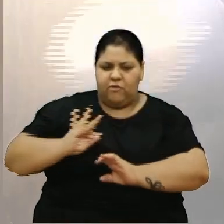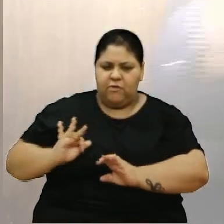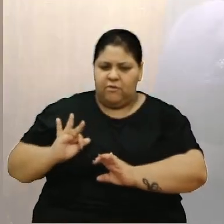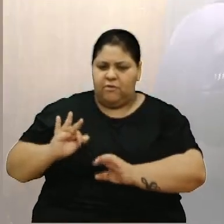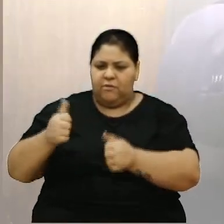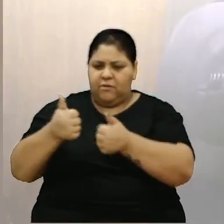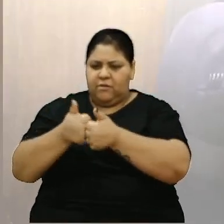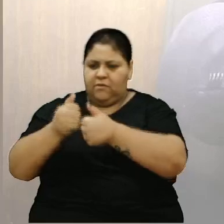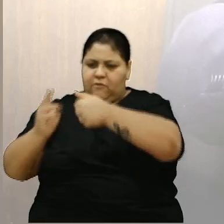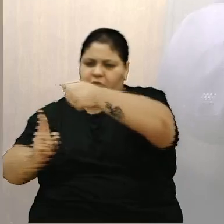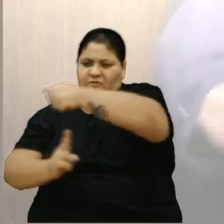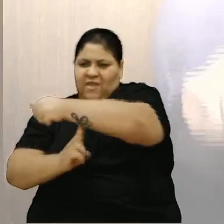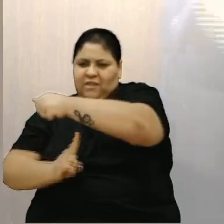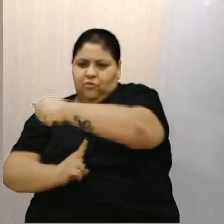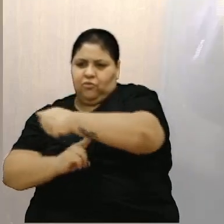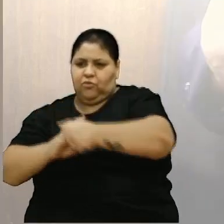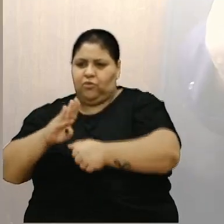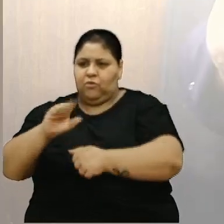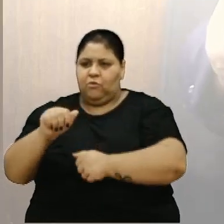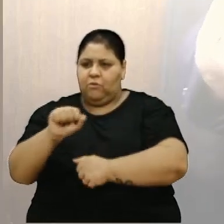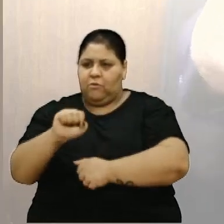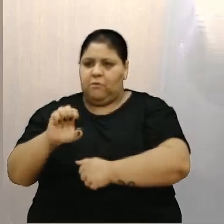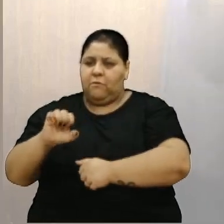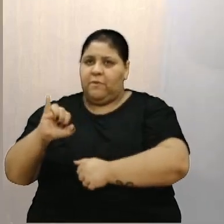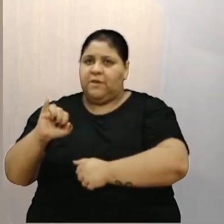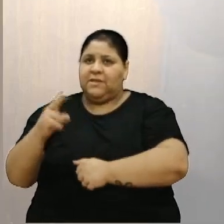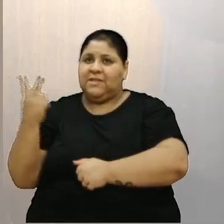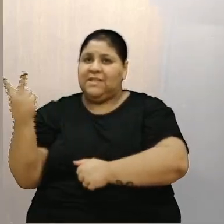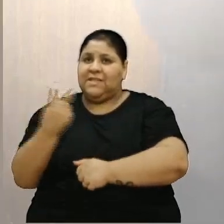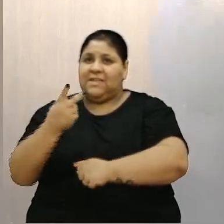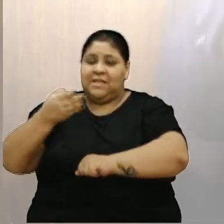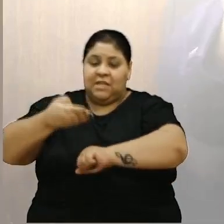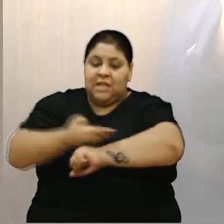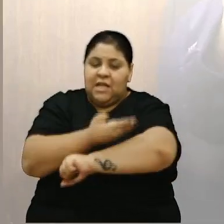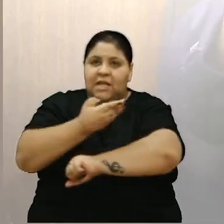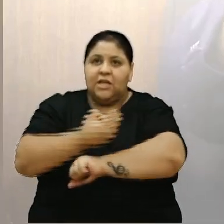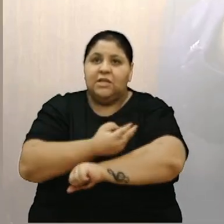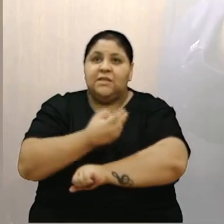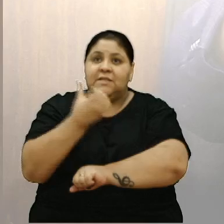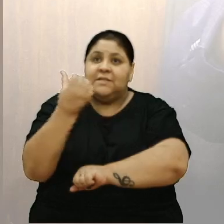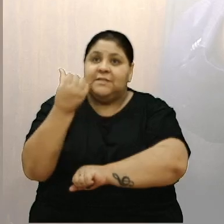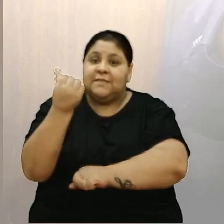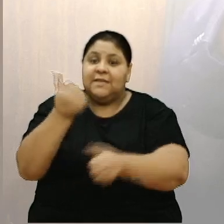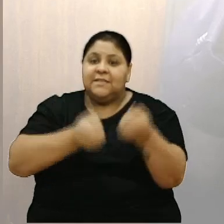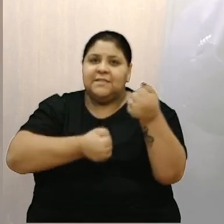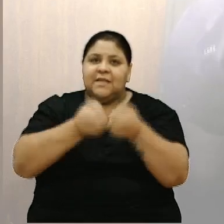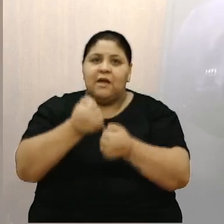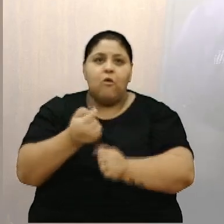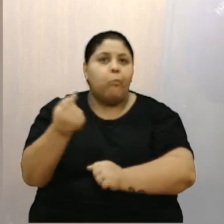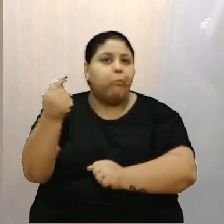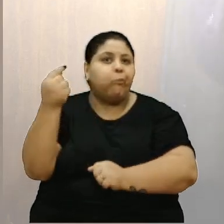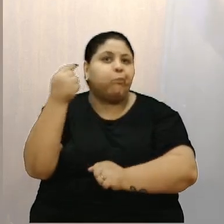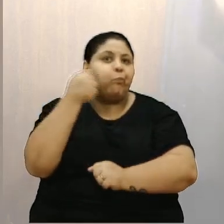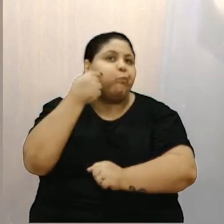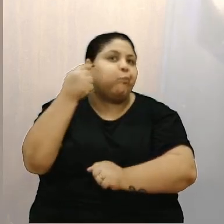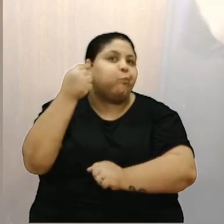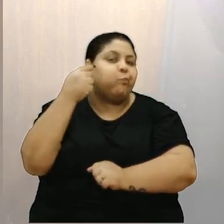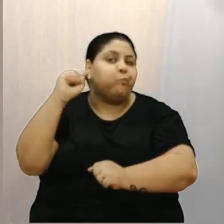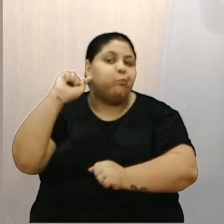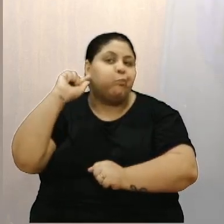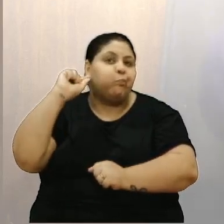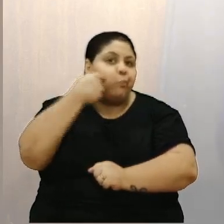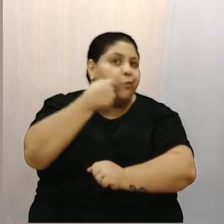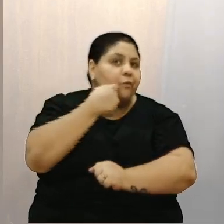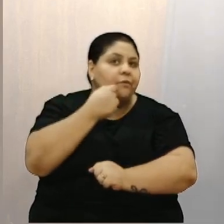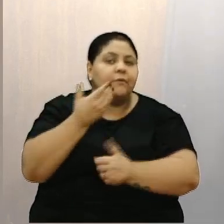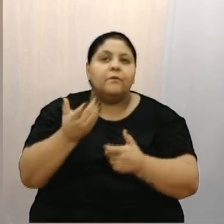do viaduto do Bazei, tem 2 crateras ali, que já foi 6 carros só hoje de manhã com o pneu. Só que é pneu e roda. Quem é que